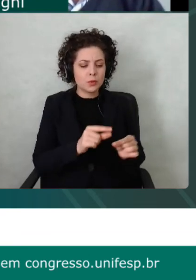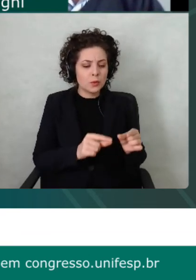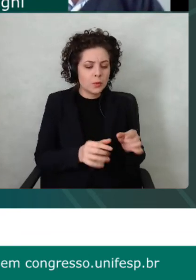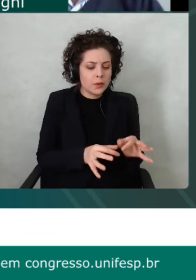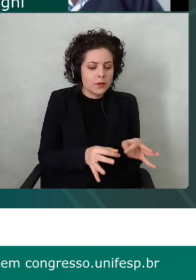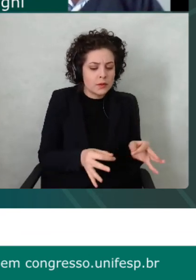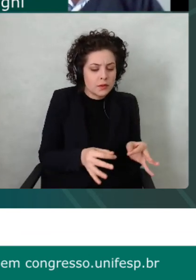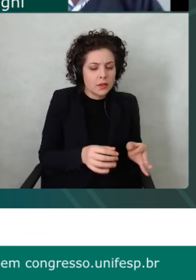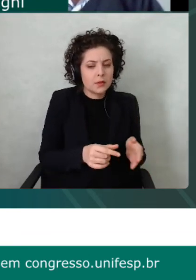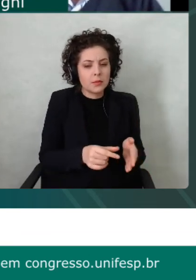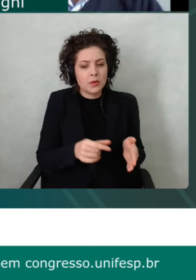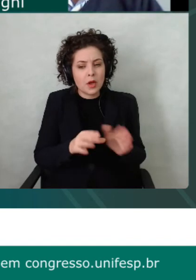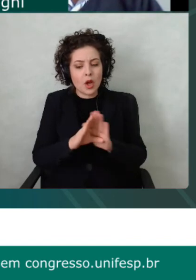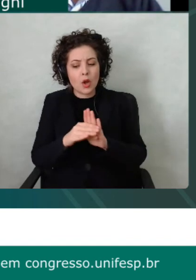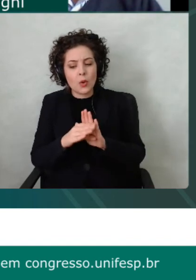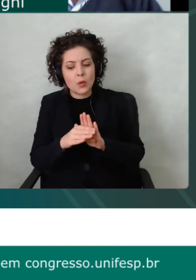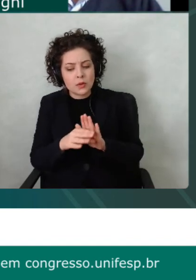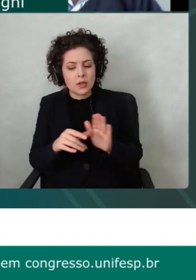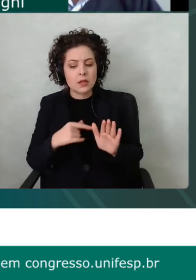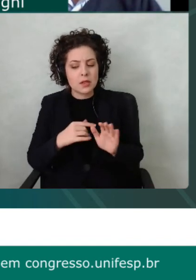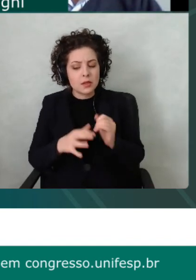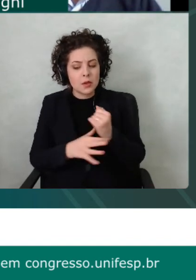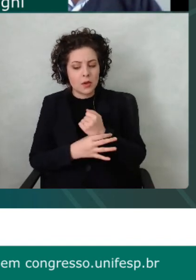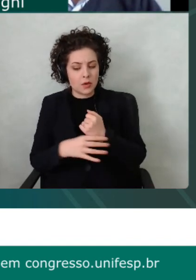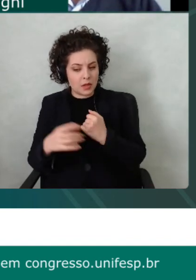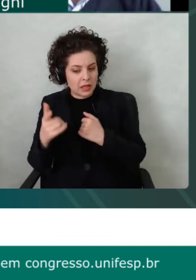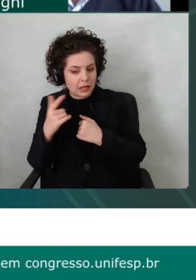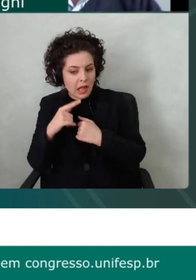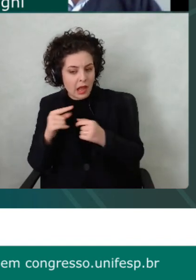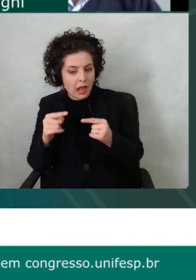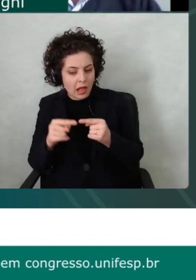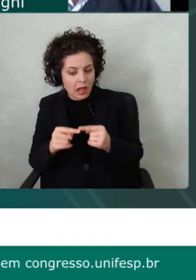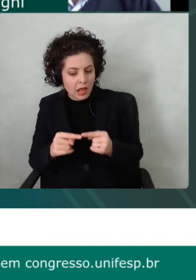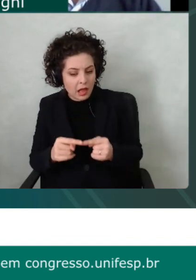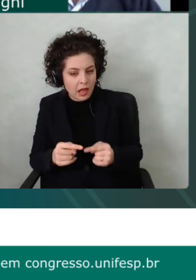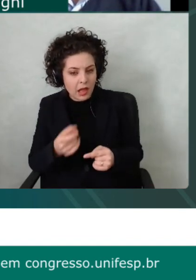de segurança, para ver se a gente consegue associar esses medicamentos.